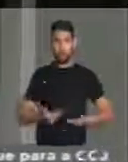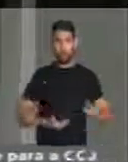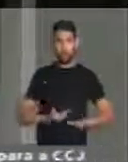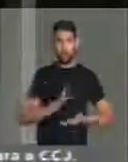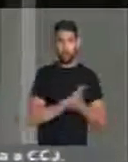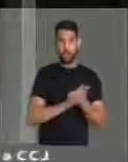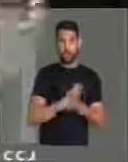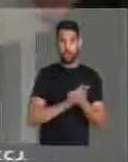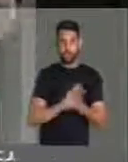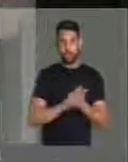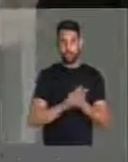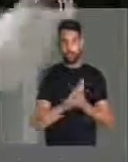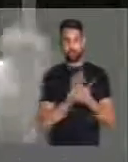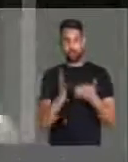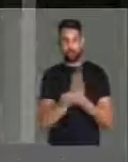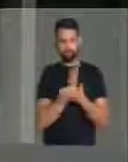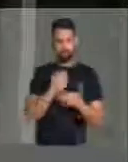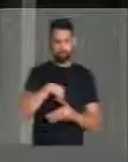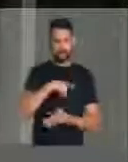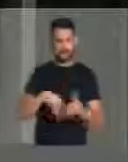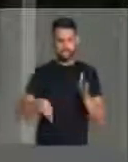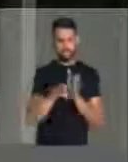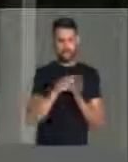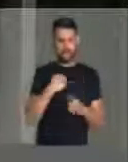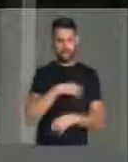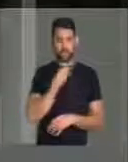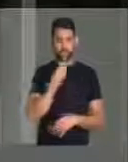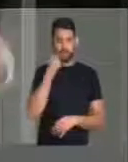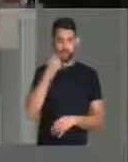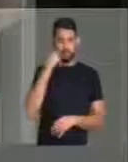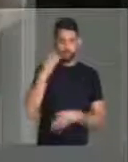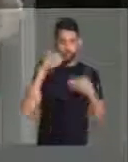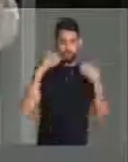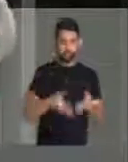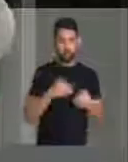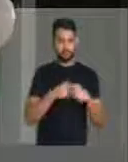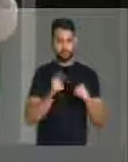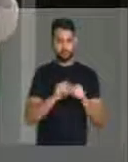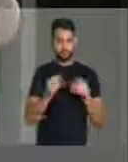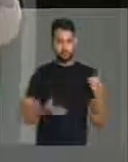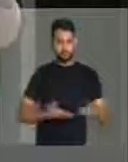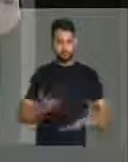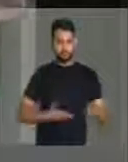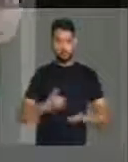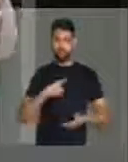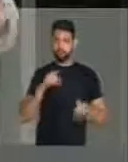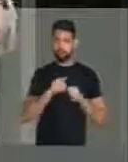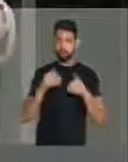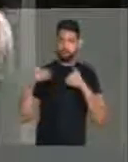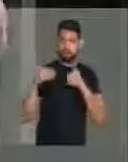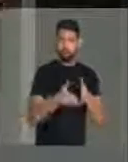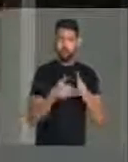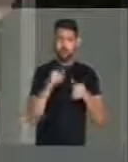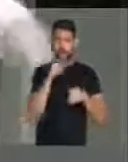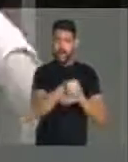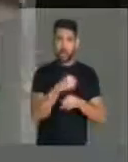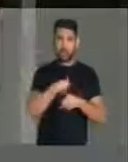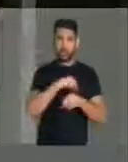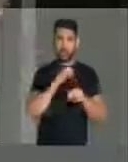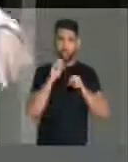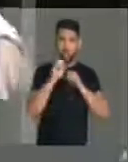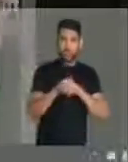o marajanato, do qual até nós parlamentares podemos fazer parte, mas o servidor que trabalha ali na ponta,